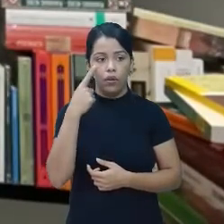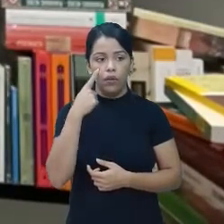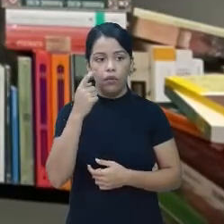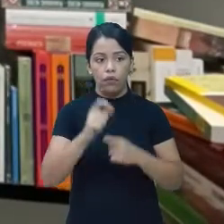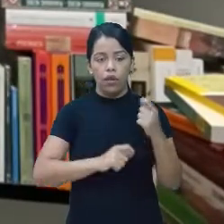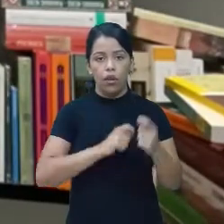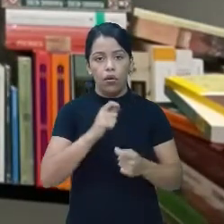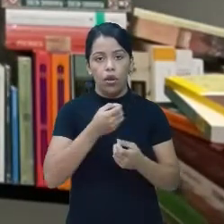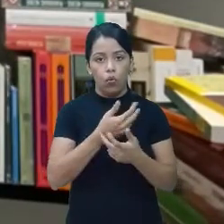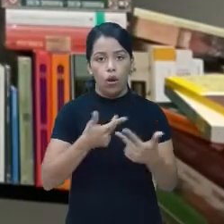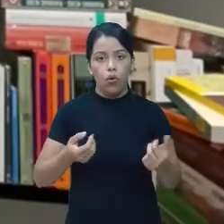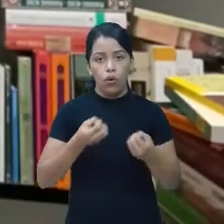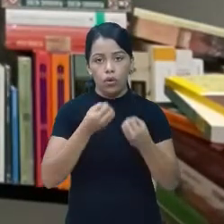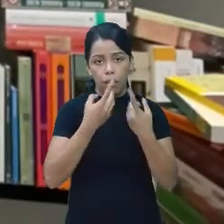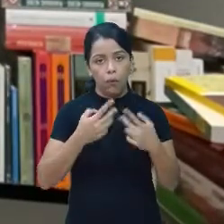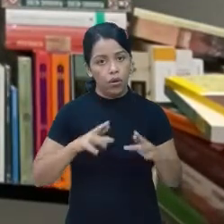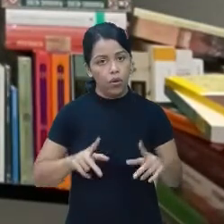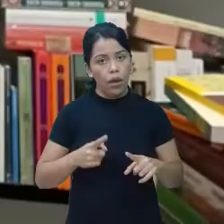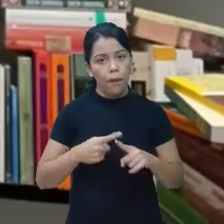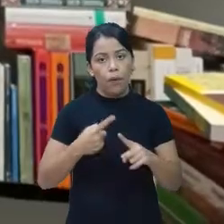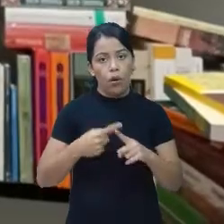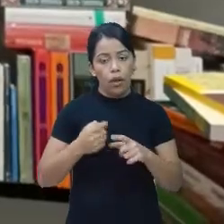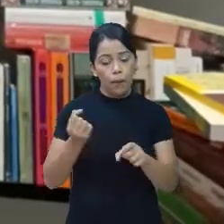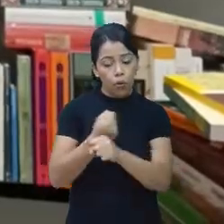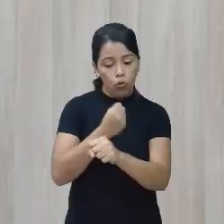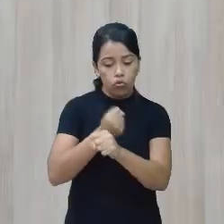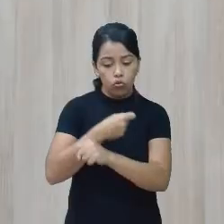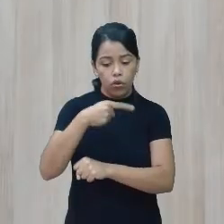o dinheiro do sangue dos escravizados que vem da África.